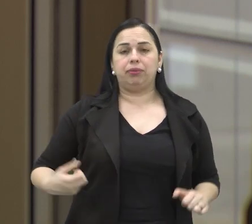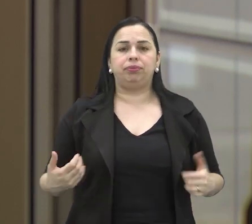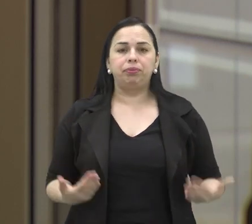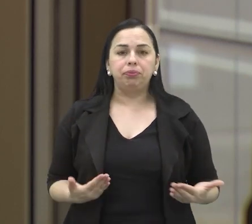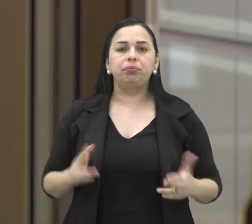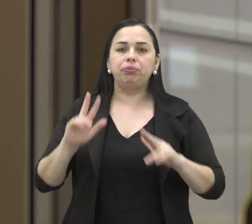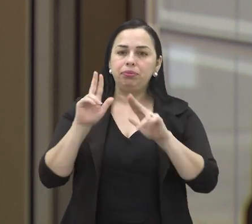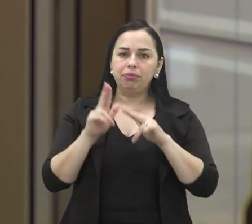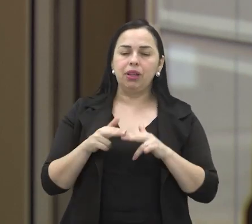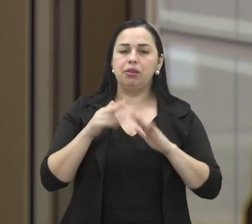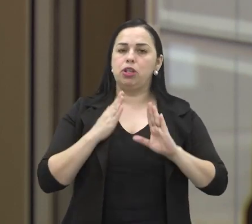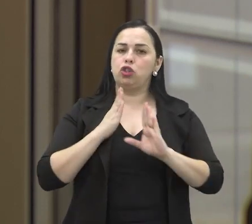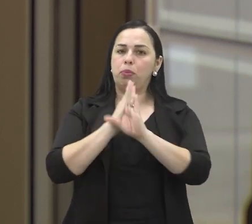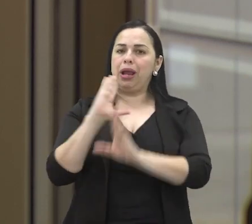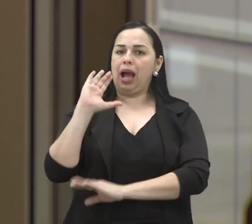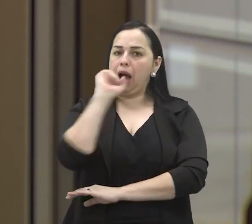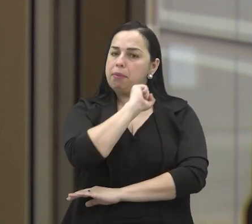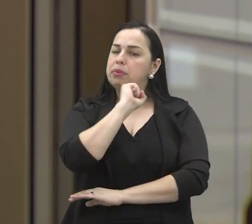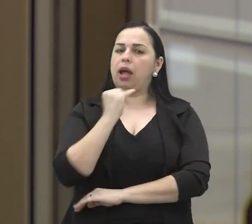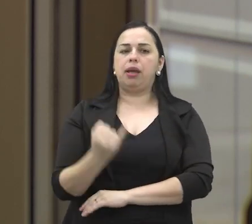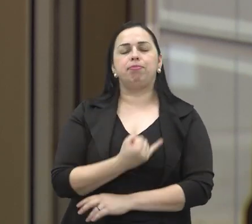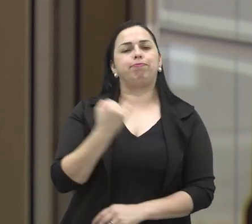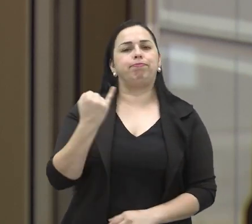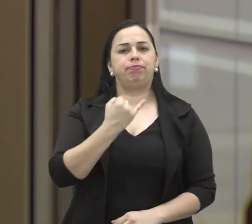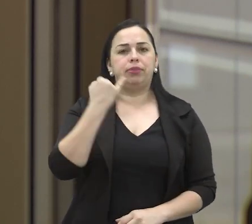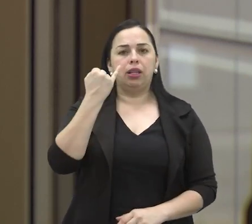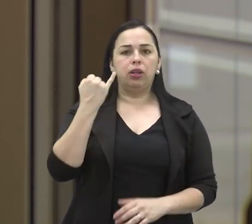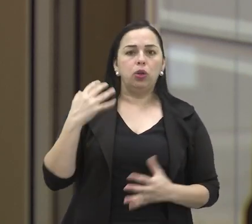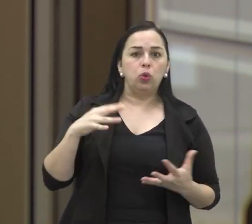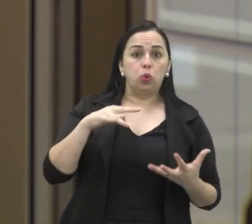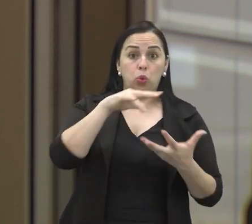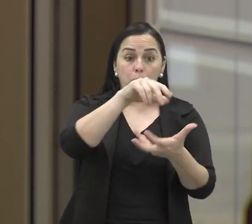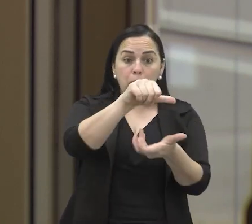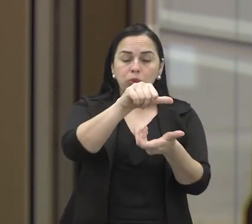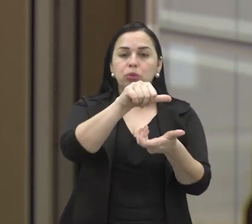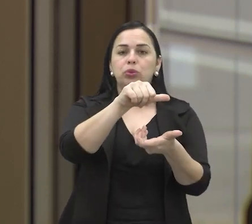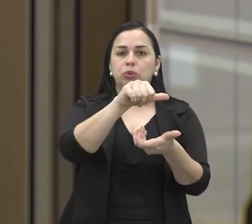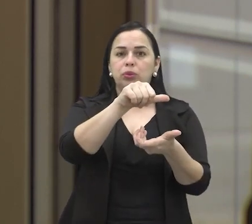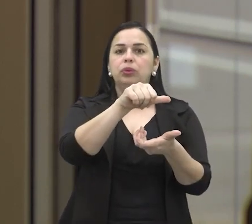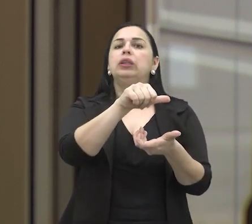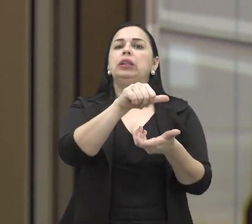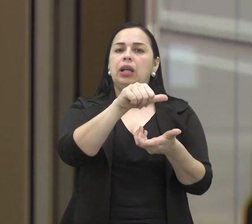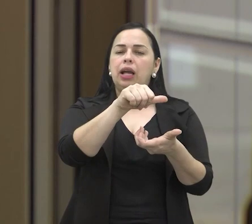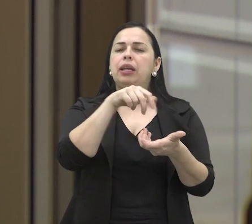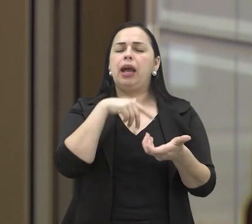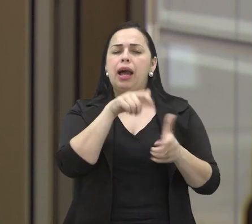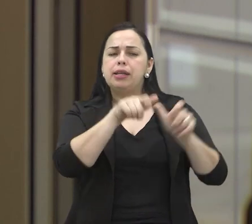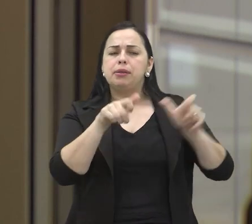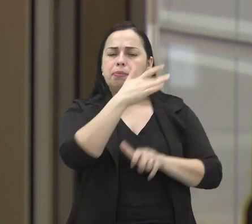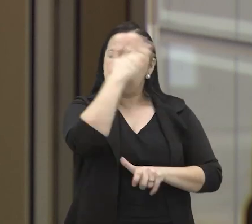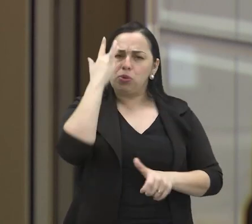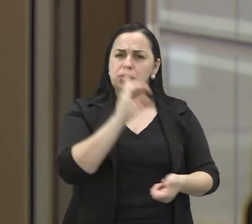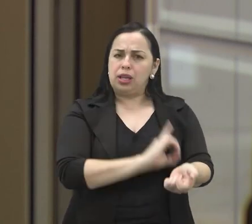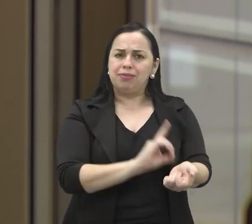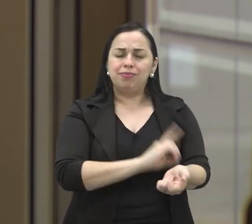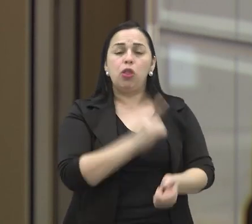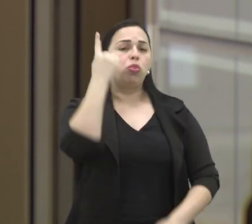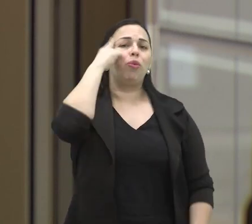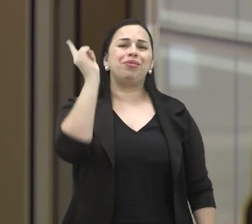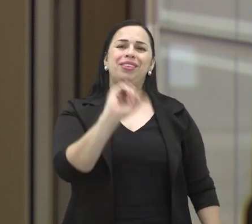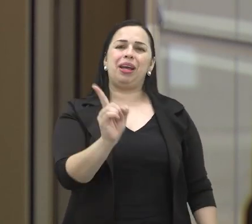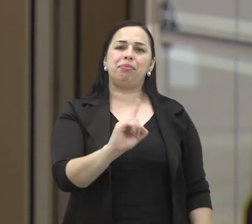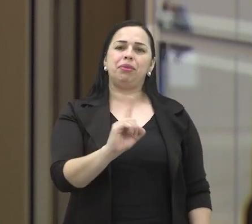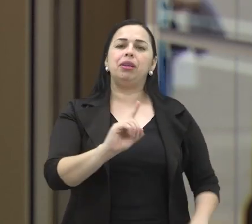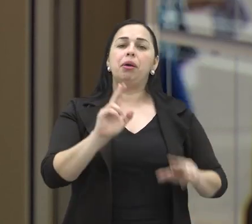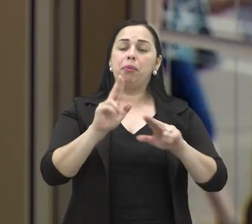diagnóstico precoce é fundamental. No mundo, metade das pessoas com diabetes não sabem que tem a doença. No Brasil,